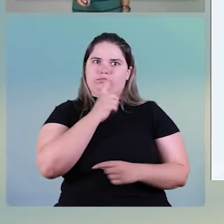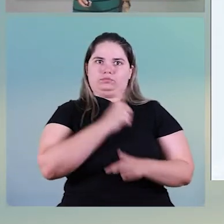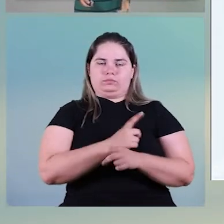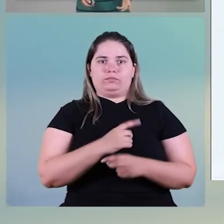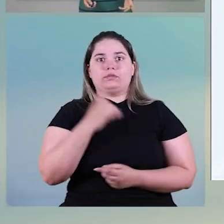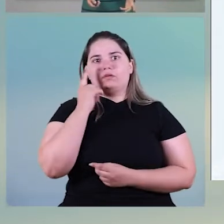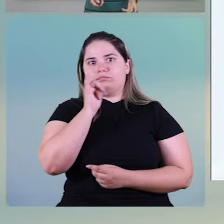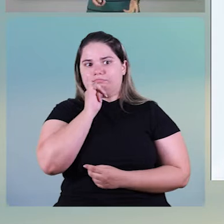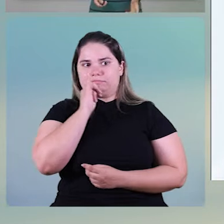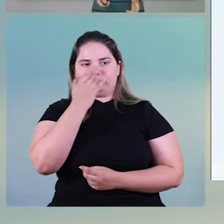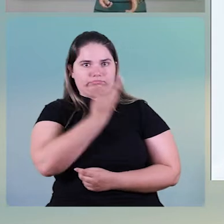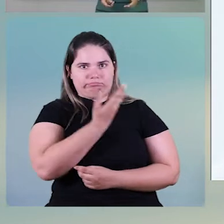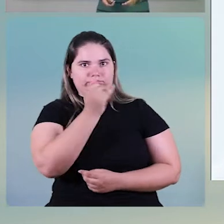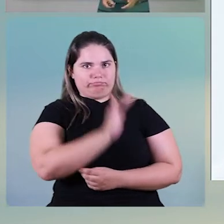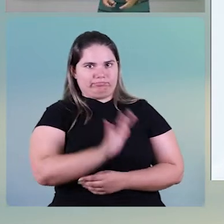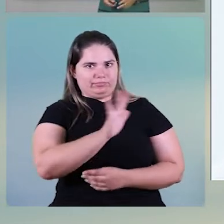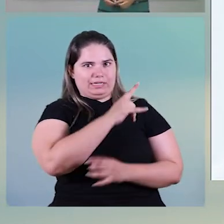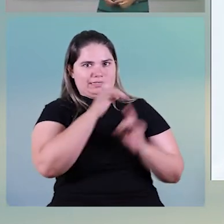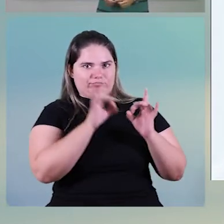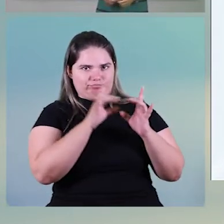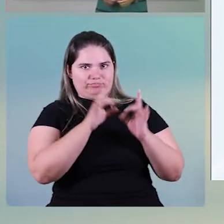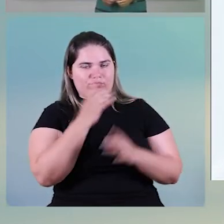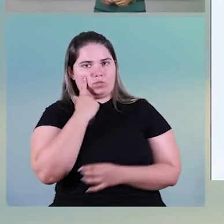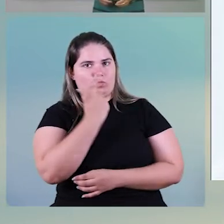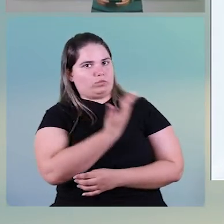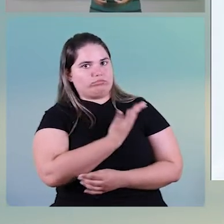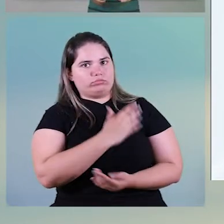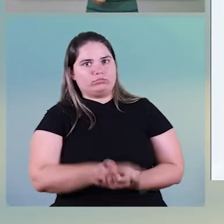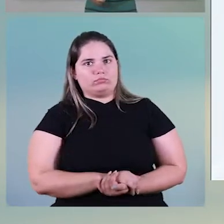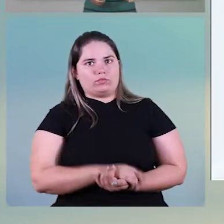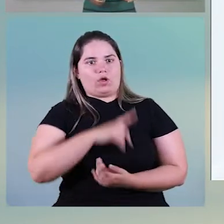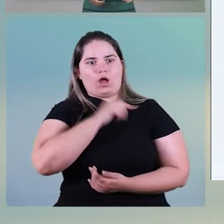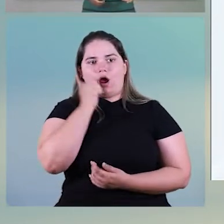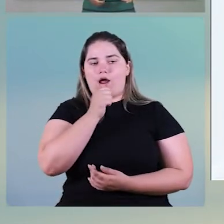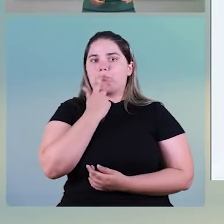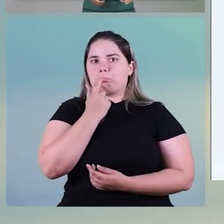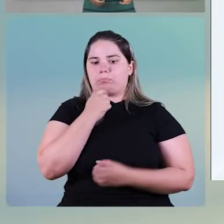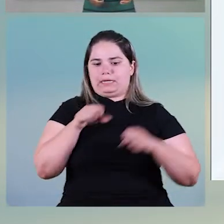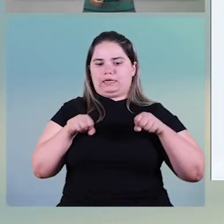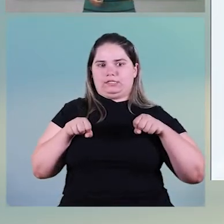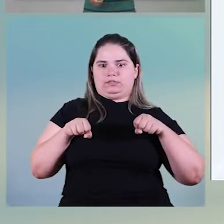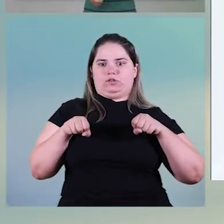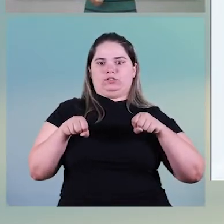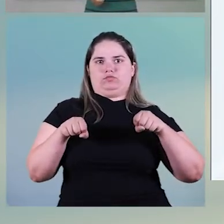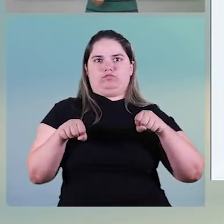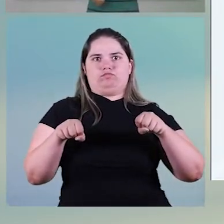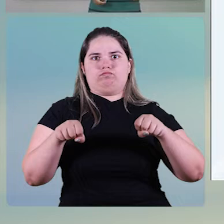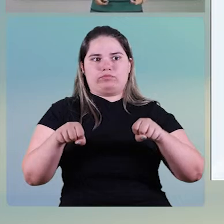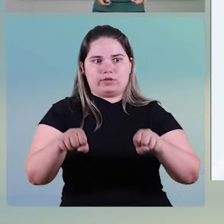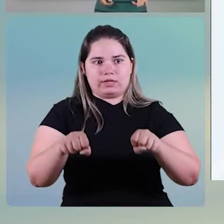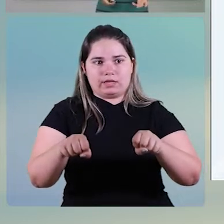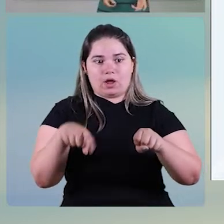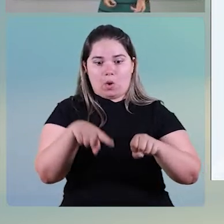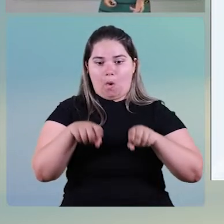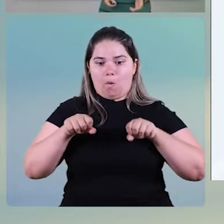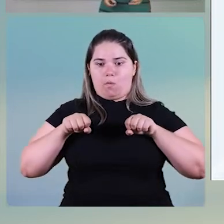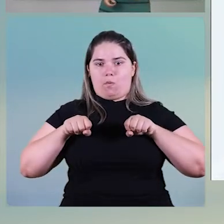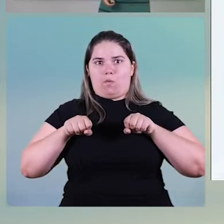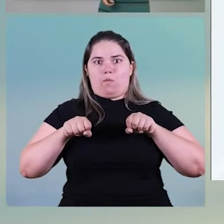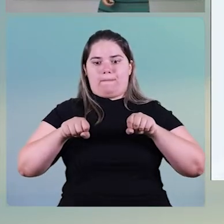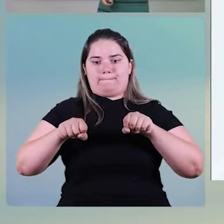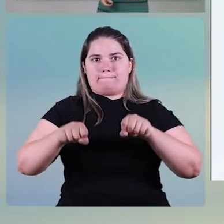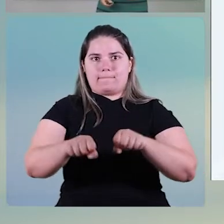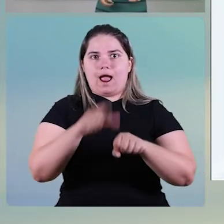nós temos essa imagem onde essa moça de vermelho empurrando o carrinho. Na hora que o carrinho coloca as suas rodas,